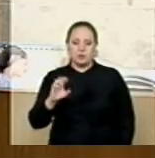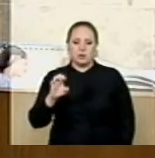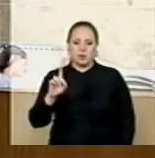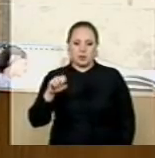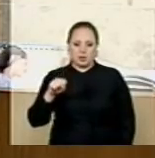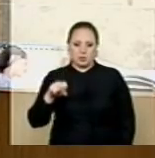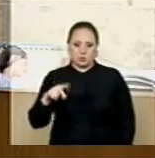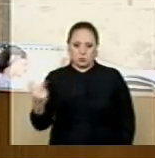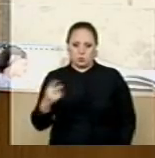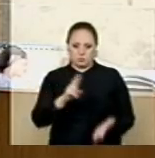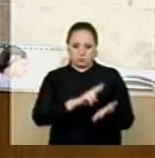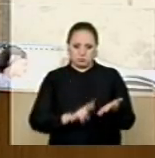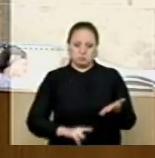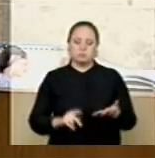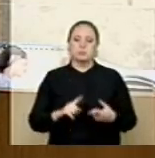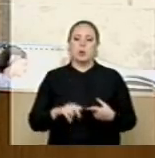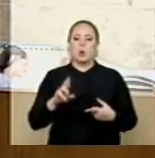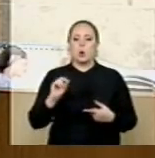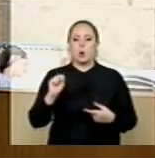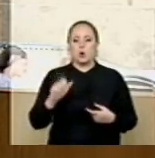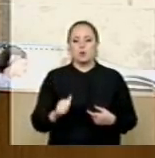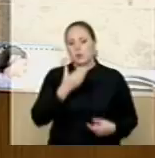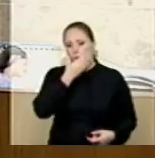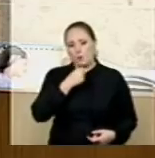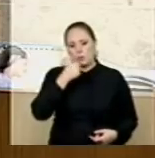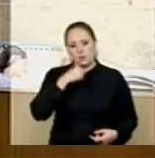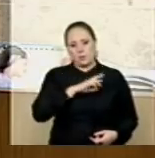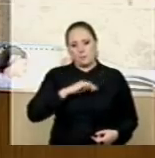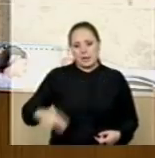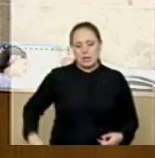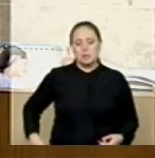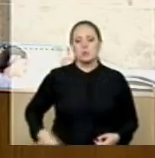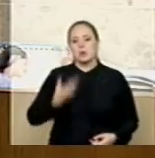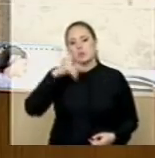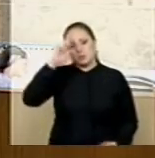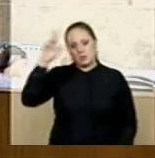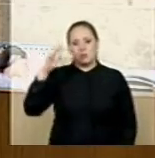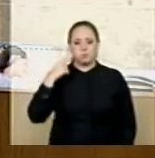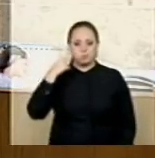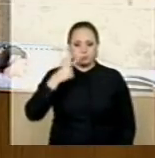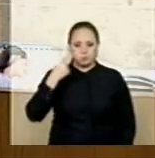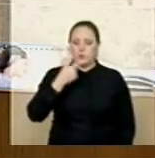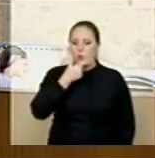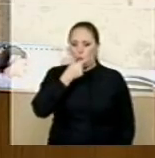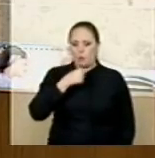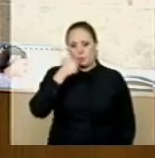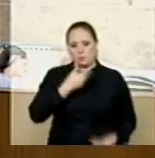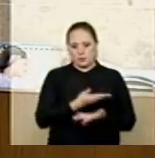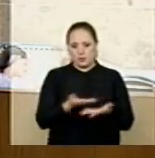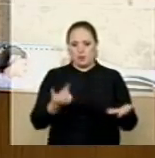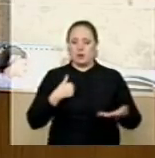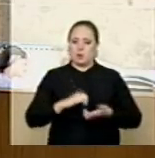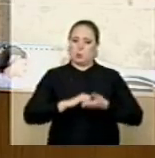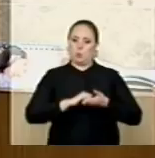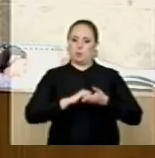diretas, senhora ministra Rosa Weber, senhores ministros, senhores advogados, senhoras e senhores, a todos cumprimento com mais